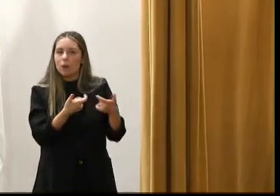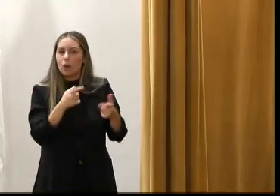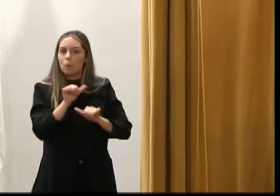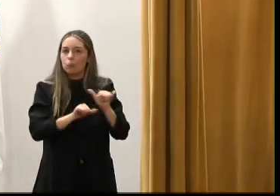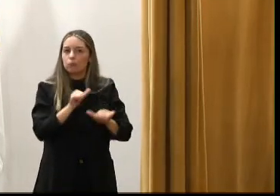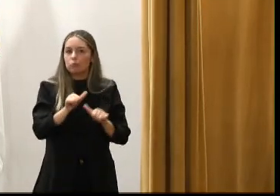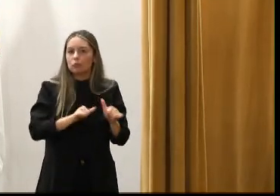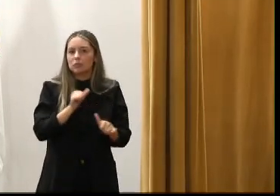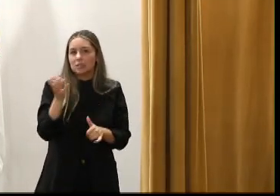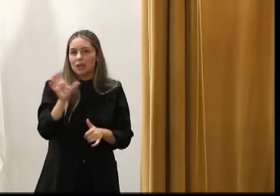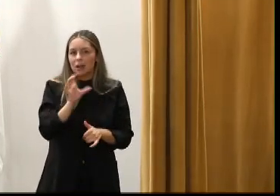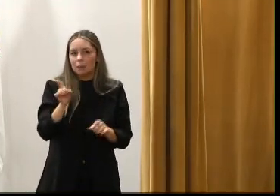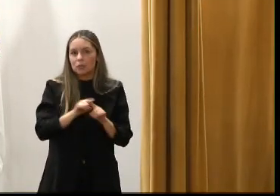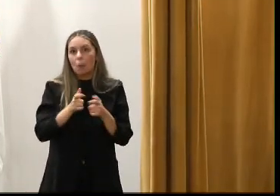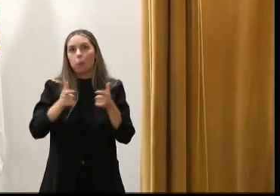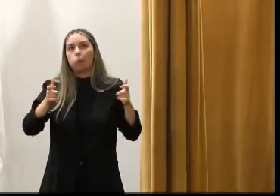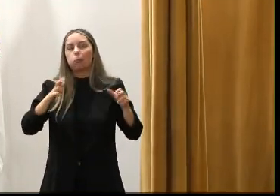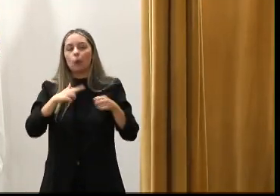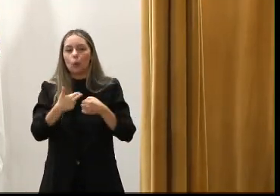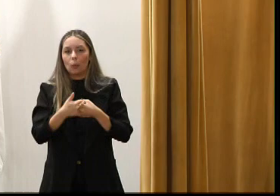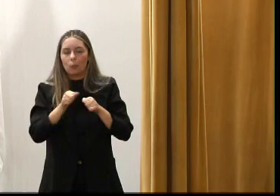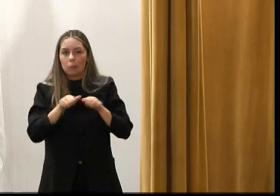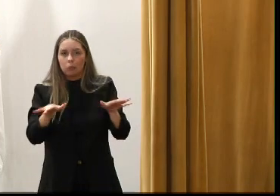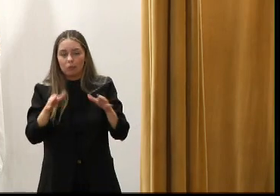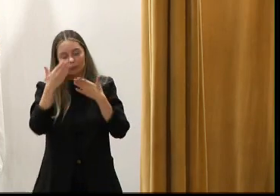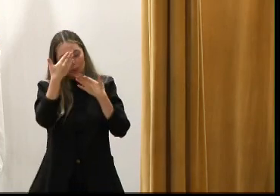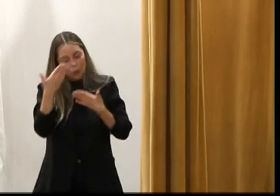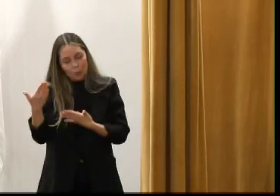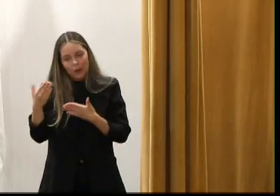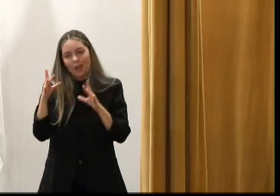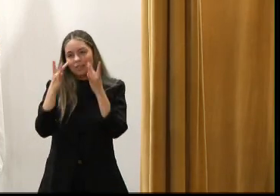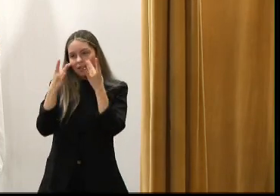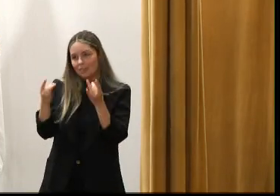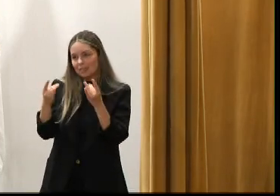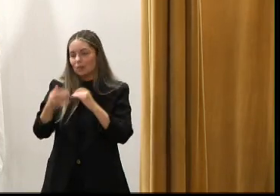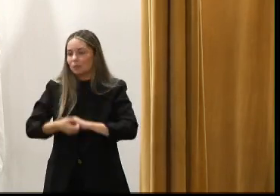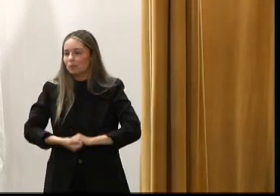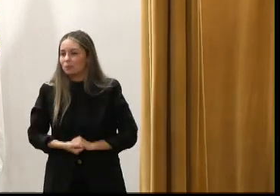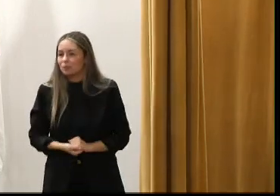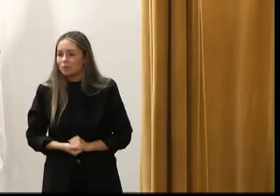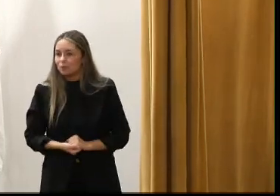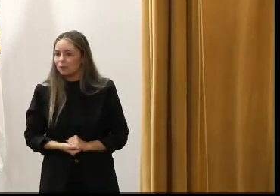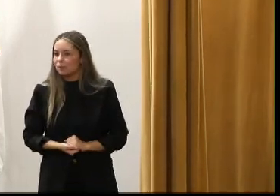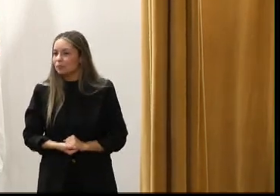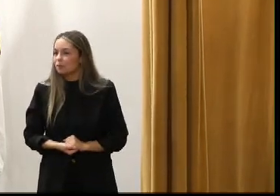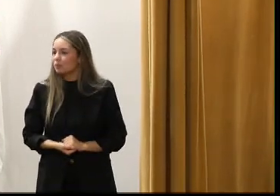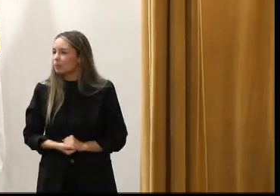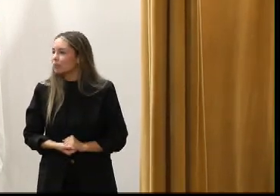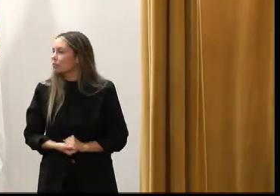do gigantismo urbano. Muito obrigado pela generosa atenção de vocês.